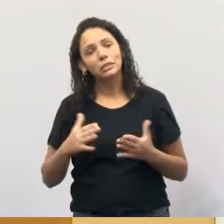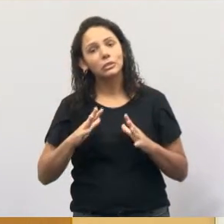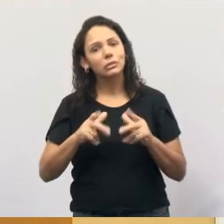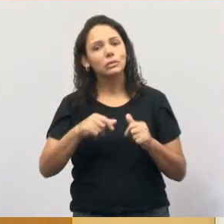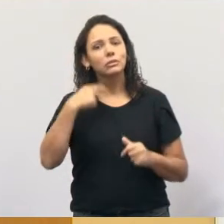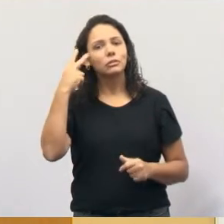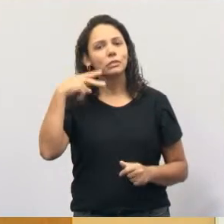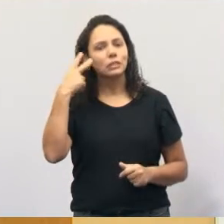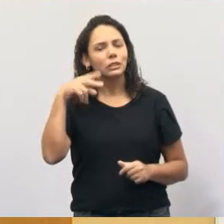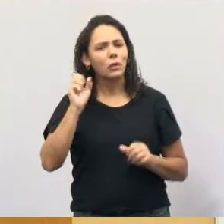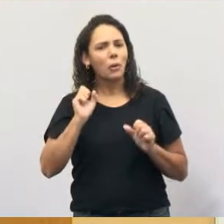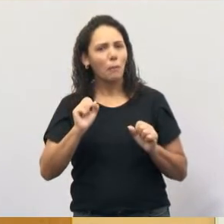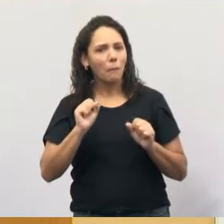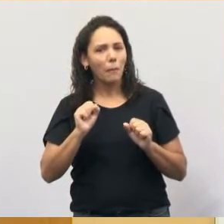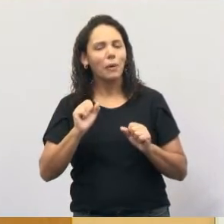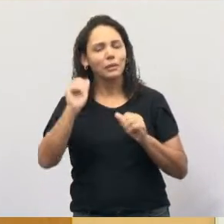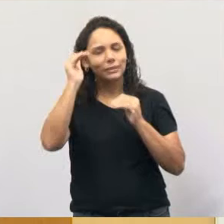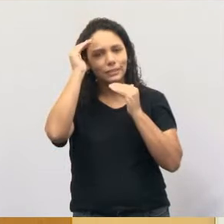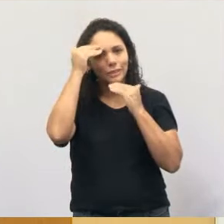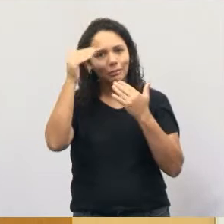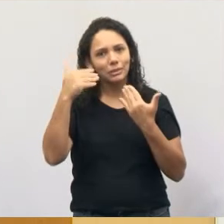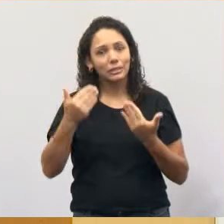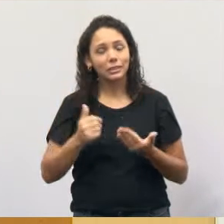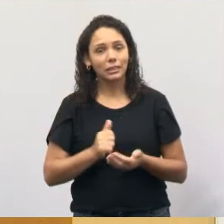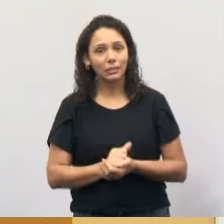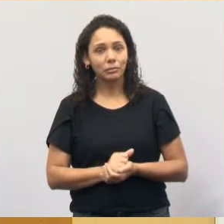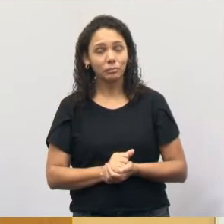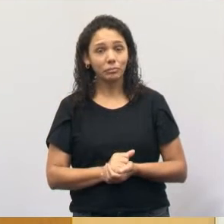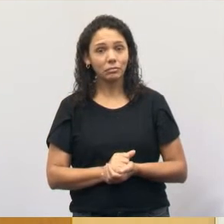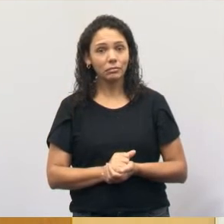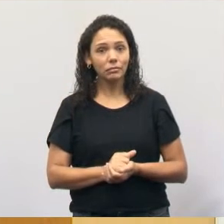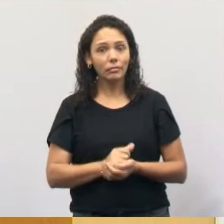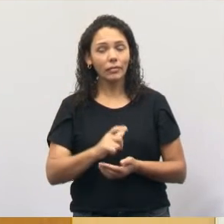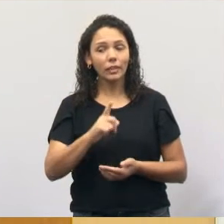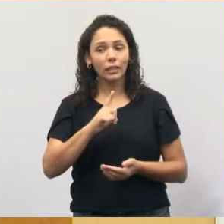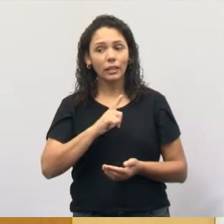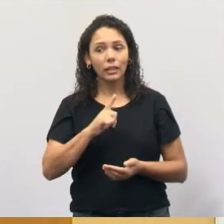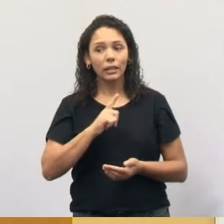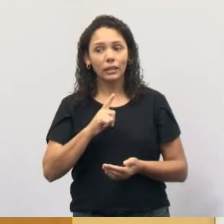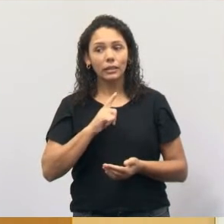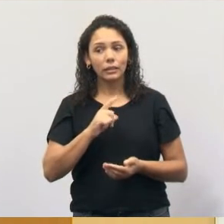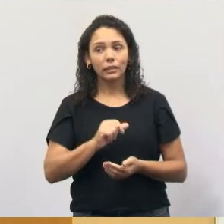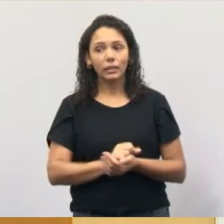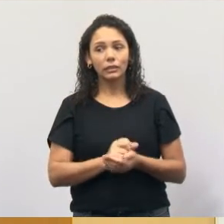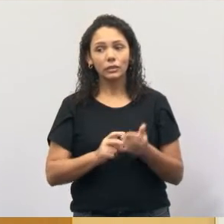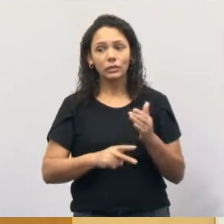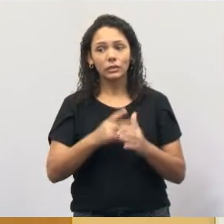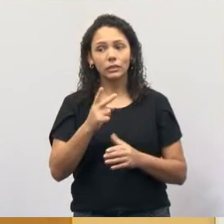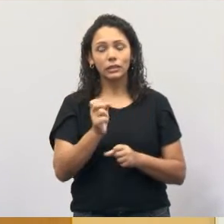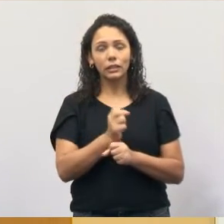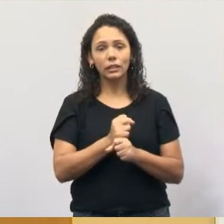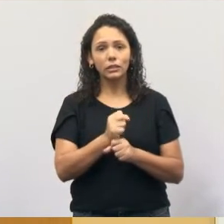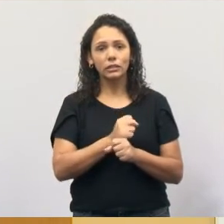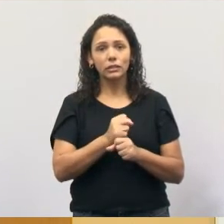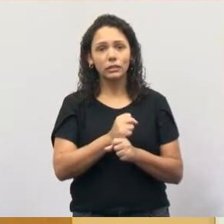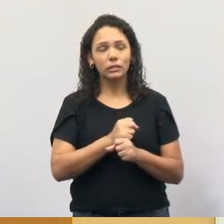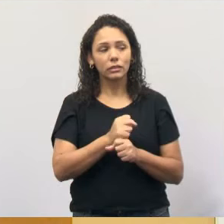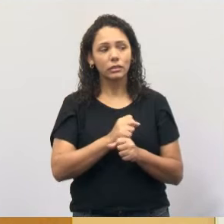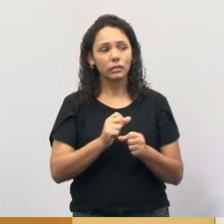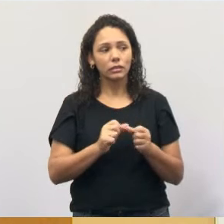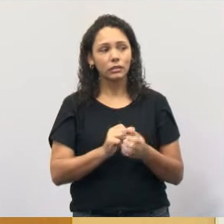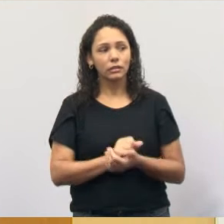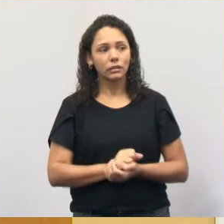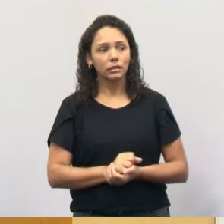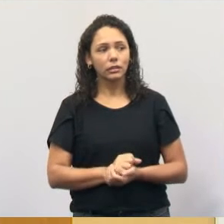homenagem, nós deixamos aí, em cada biênio, no segundo ano do primeiro biênio e no segundo ano